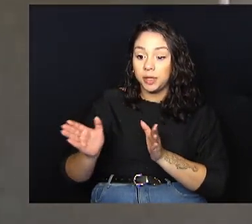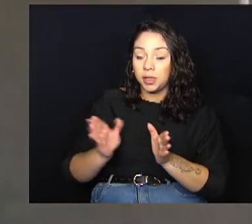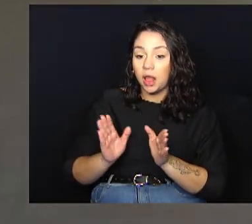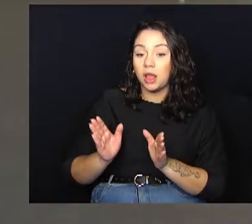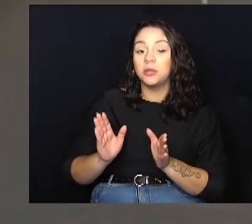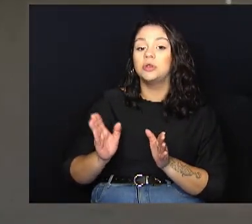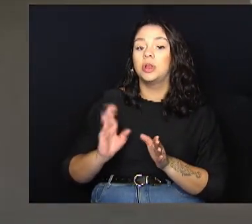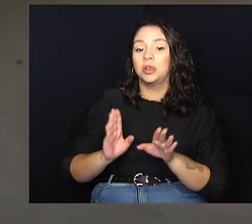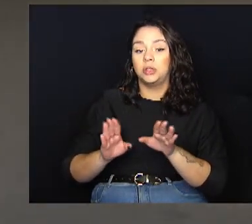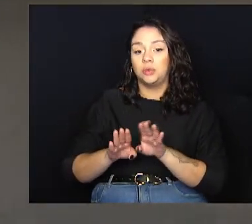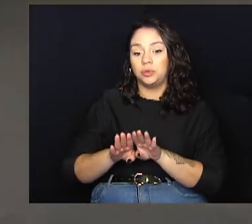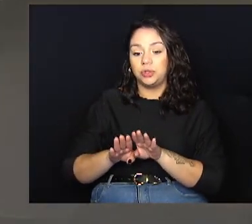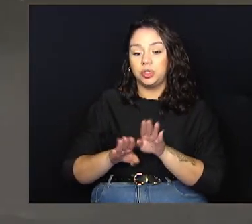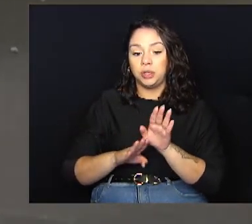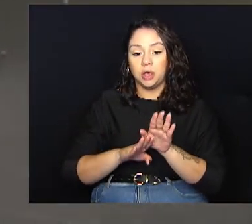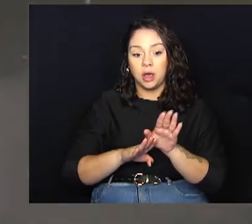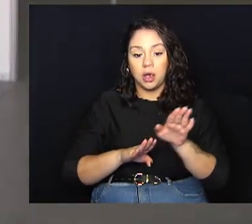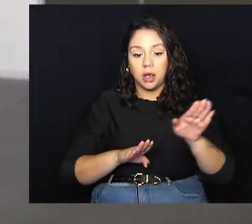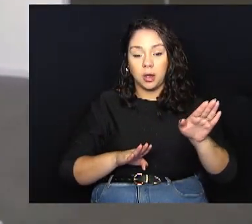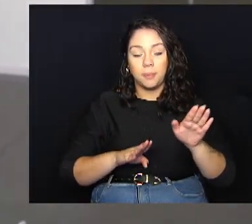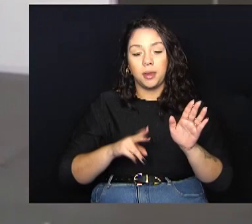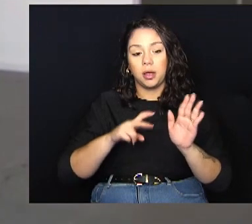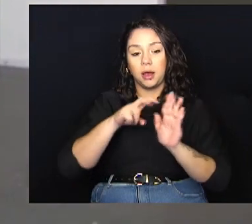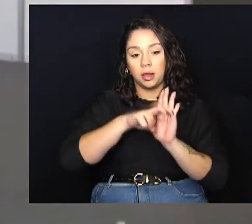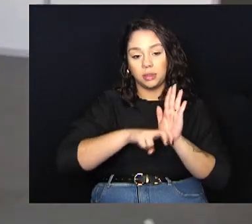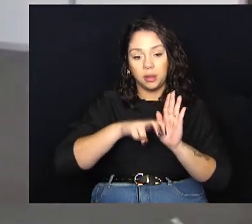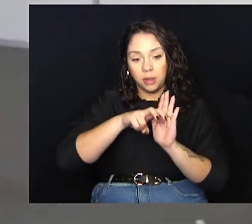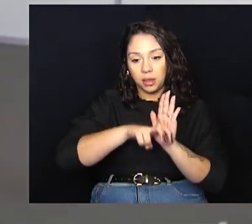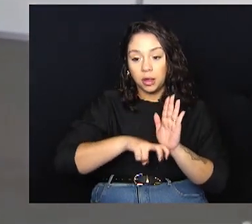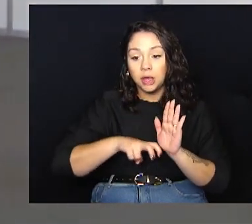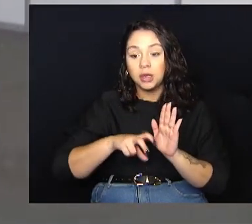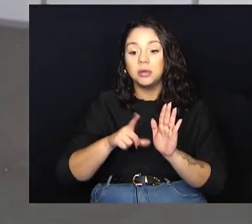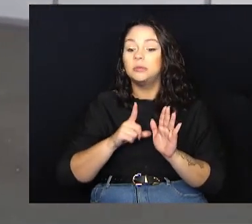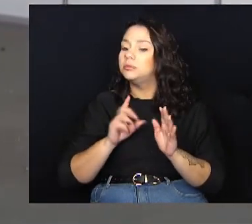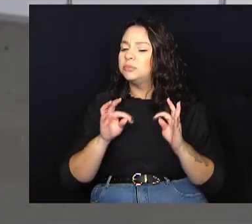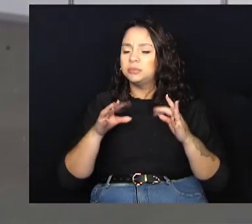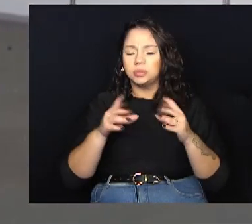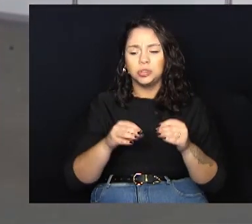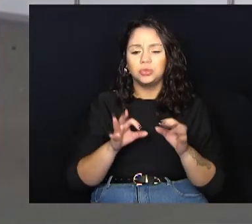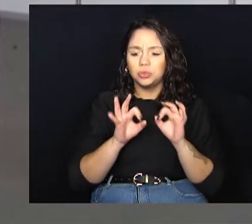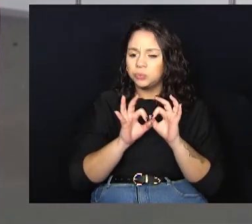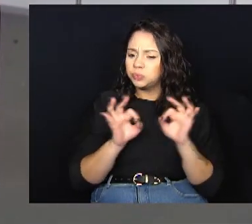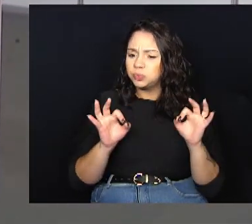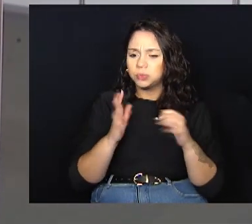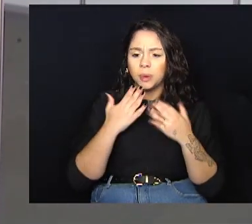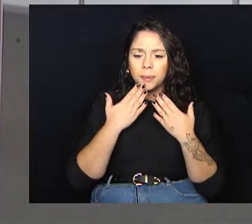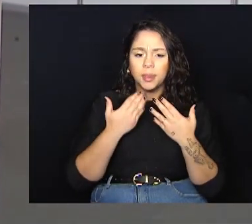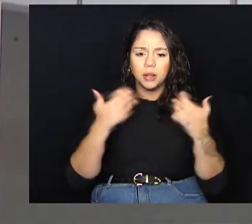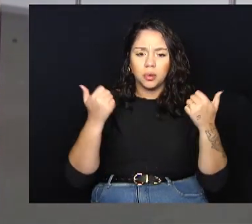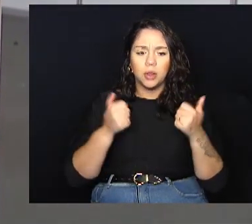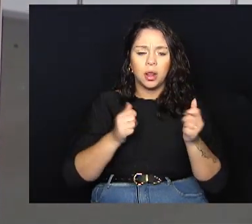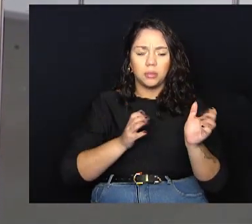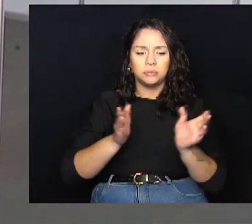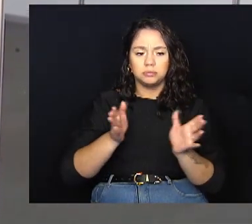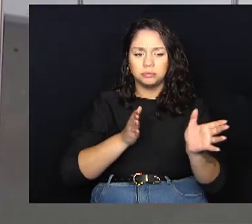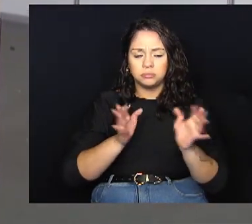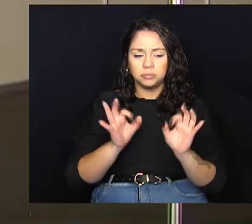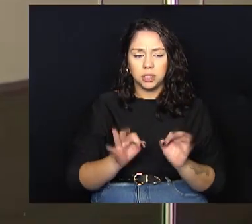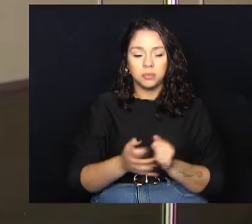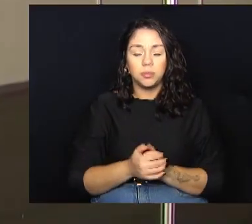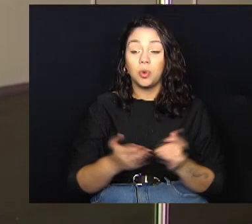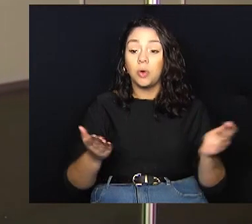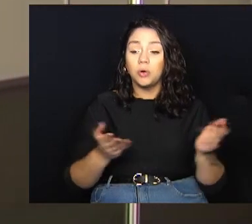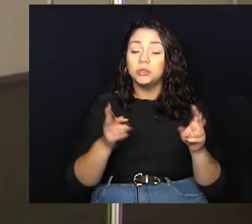rampas então eles vão tão fazendo um trabalho para realmente melhorar tá é a circulação hoje olhando assim